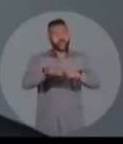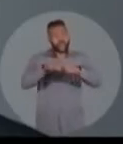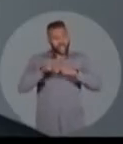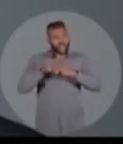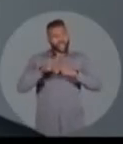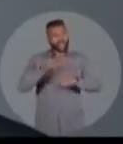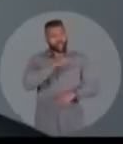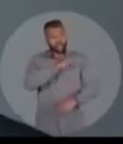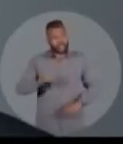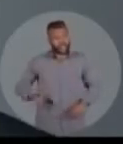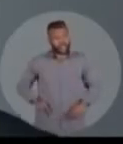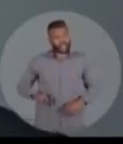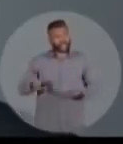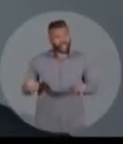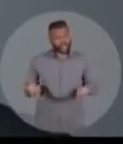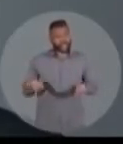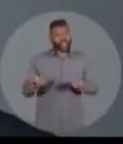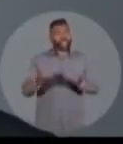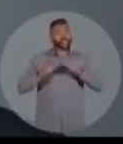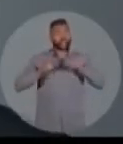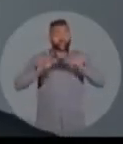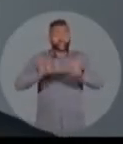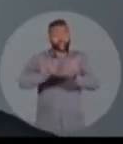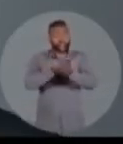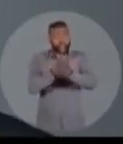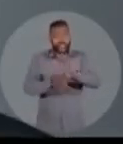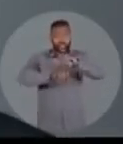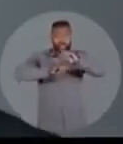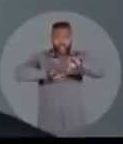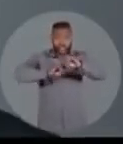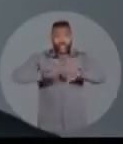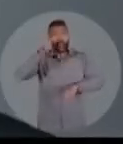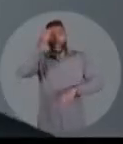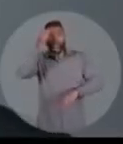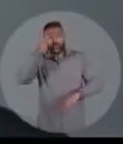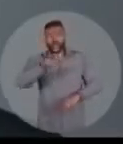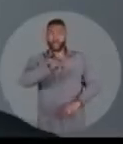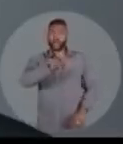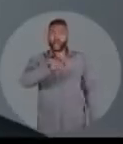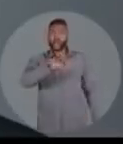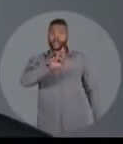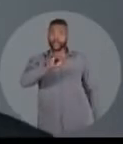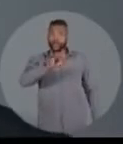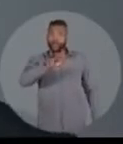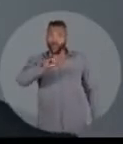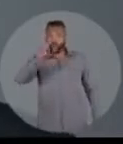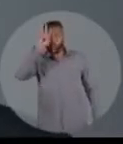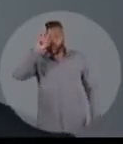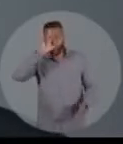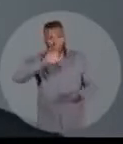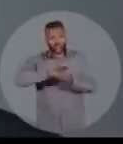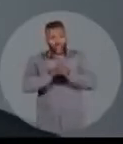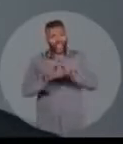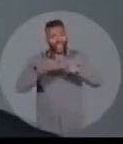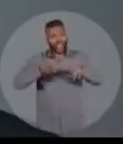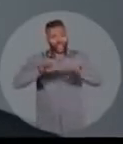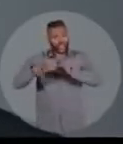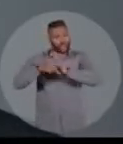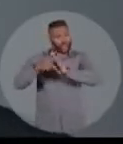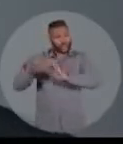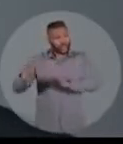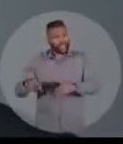que tomaram o poder? Querem destruir tudo, nossa educação, nossa cultura, nosso patrimônio, nossa história? É esse o projeto